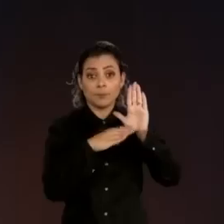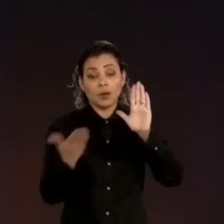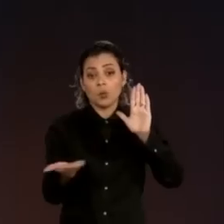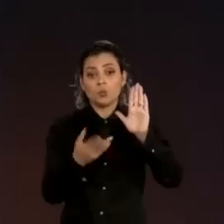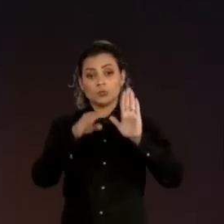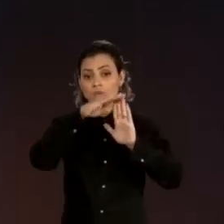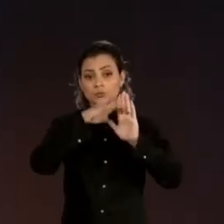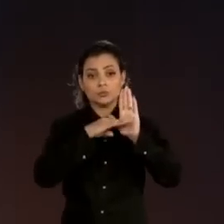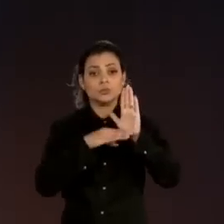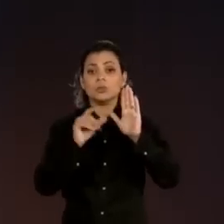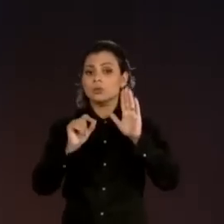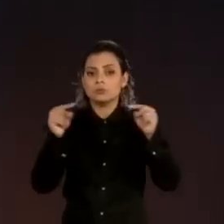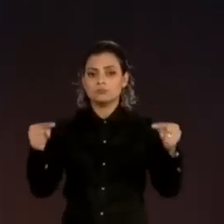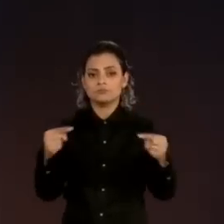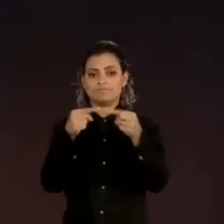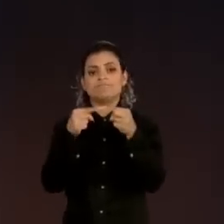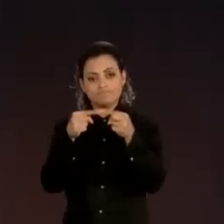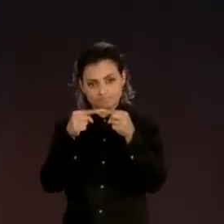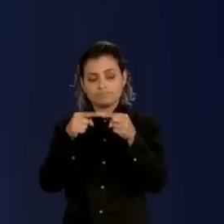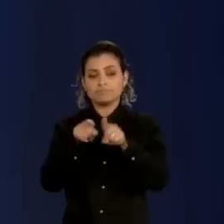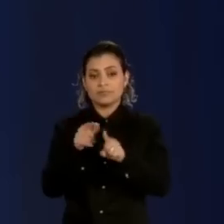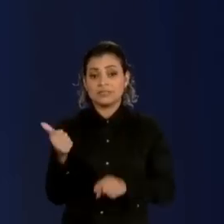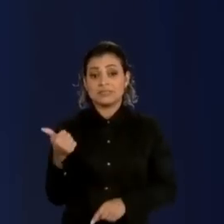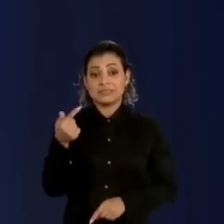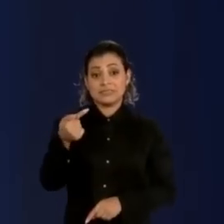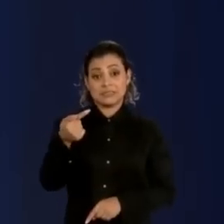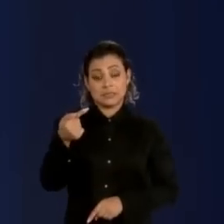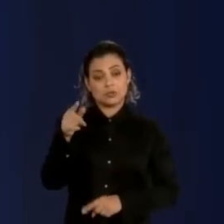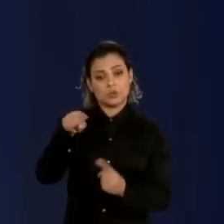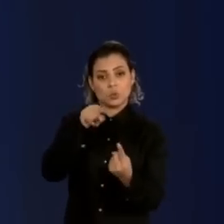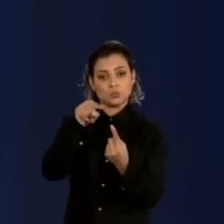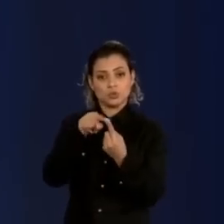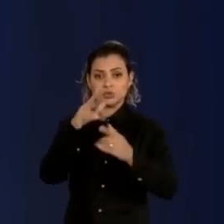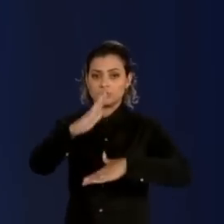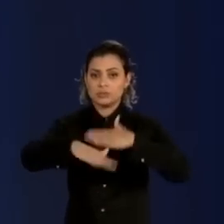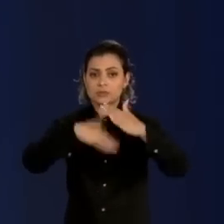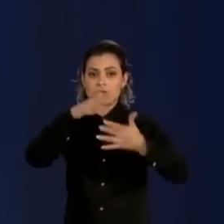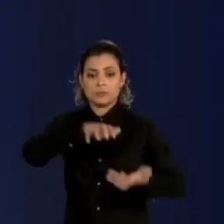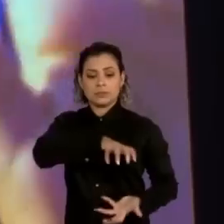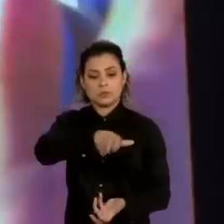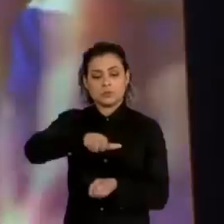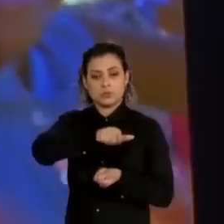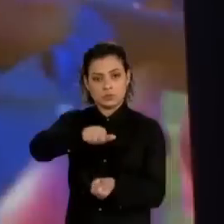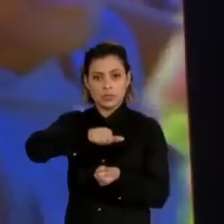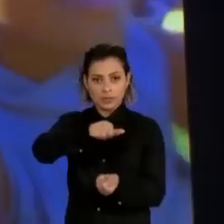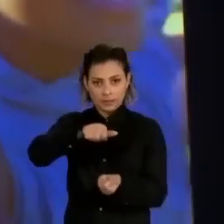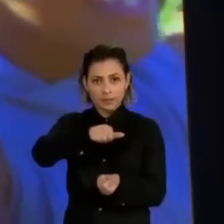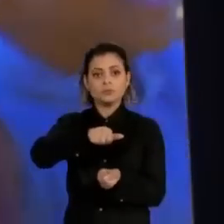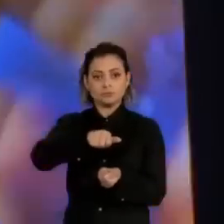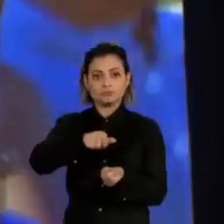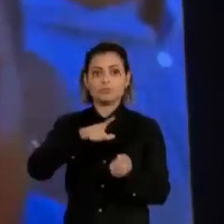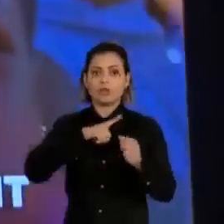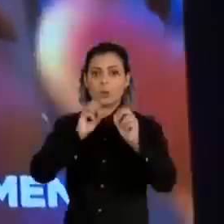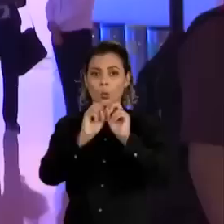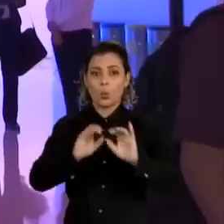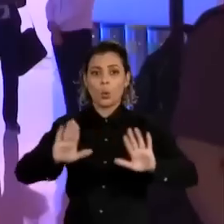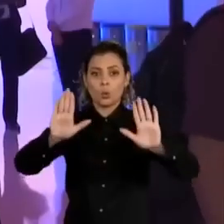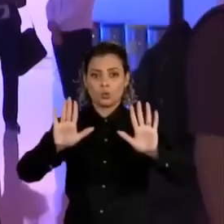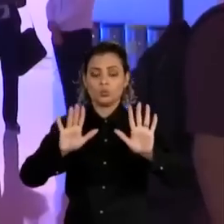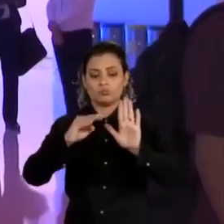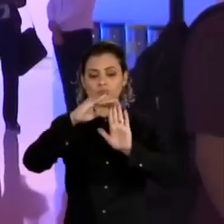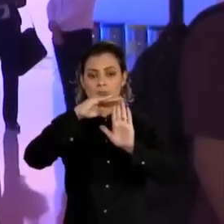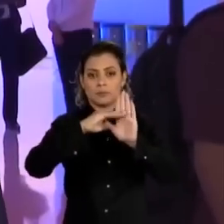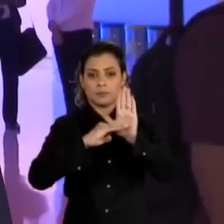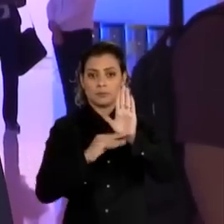conferência estão alinhados aos 17 Objetivos de Desenvolvimento Sustentável estabelecidos pela ONU.